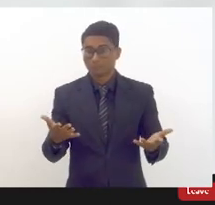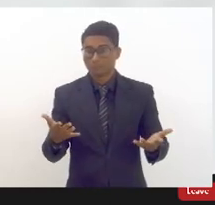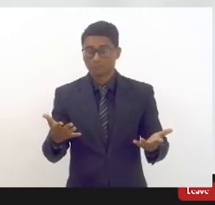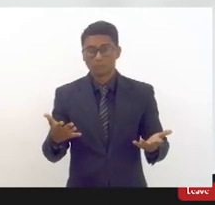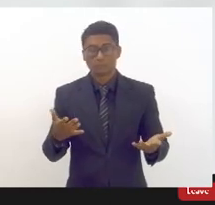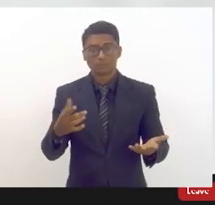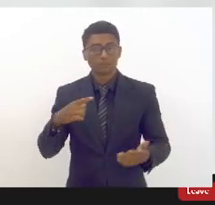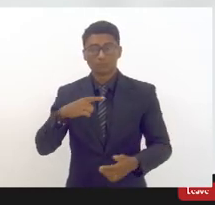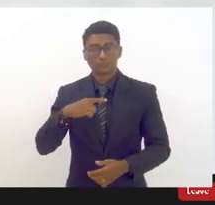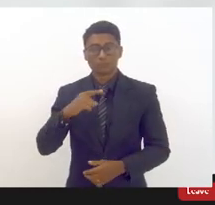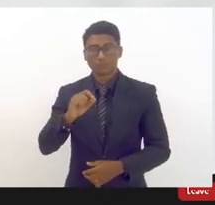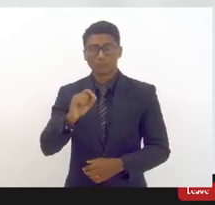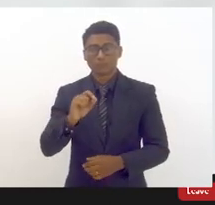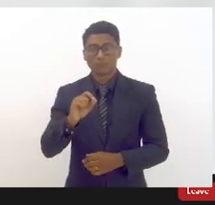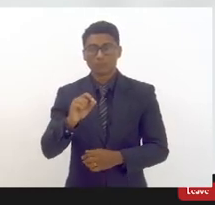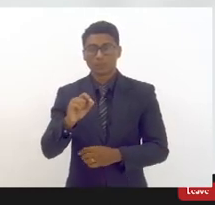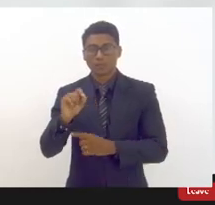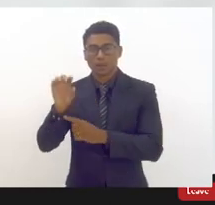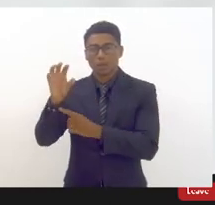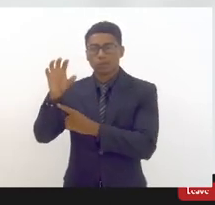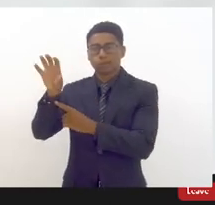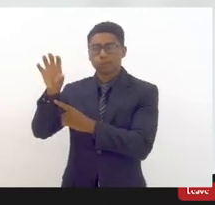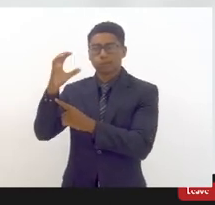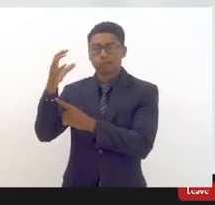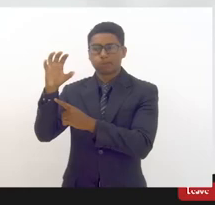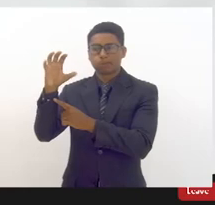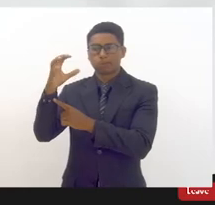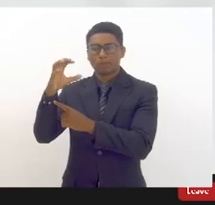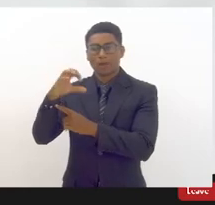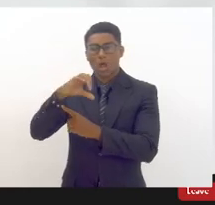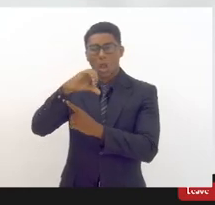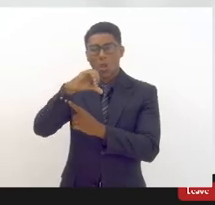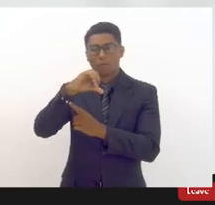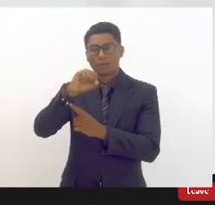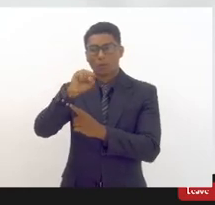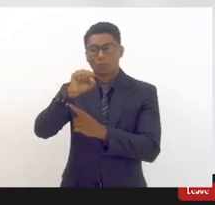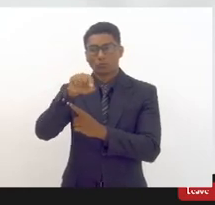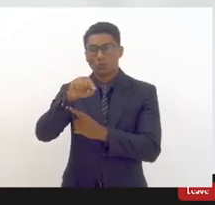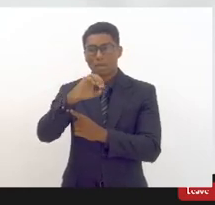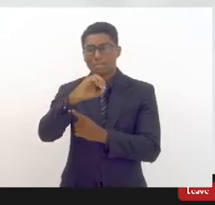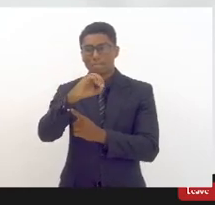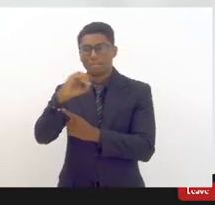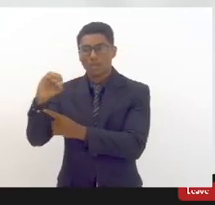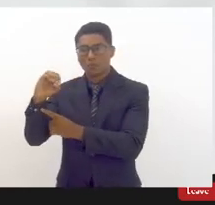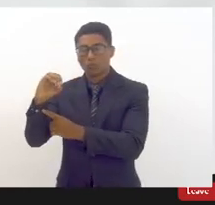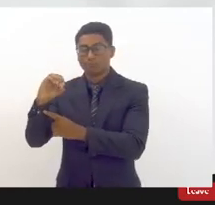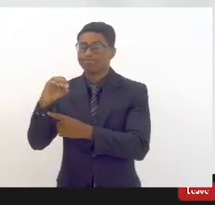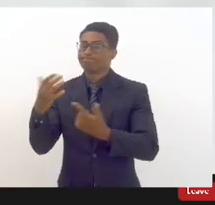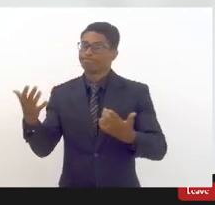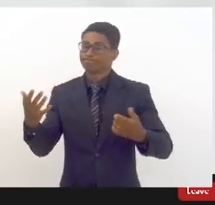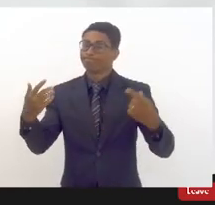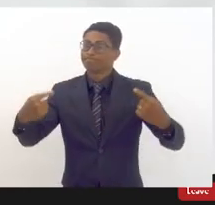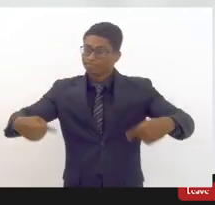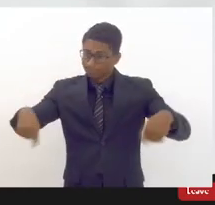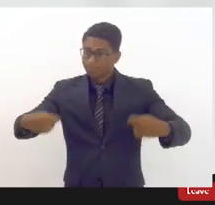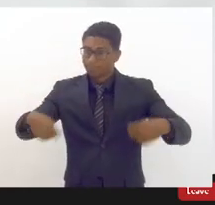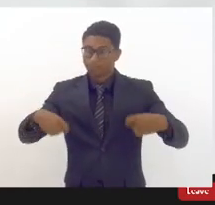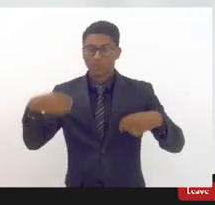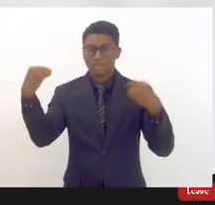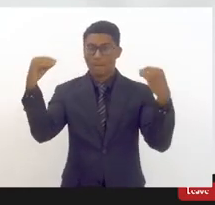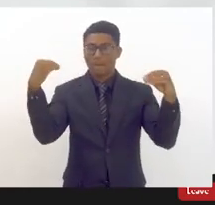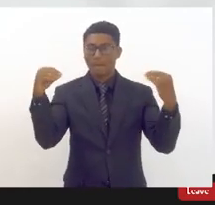cerca de 98 mil antenas. Então, a gente tem que fazer a adequação das antenas, ter uma implementação de um sistema específico e